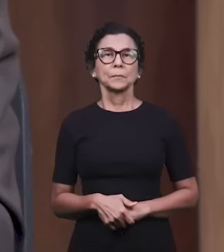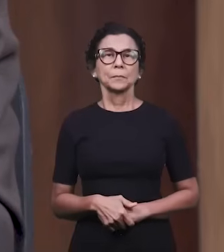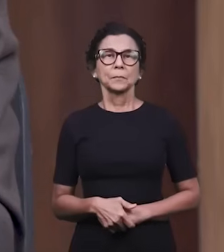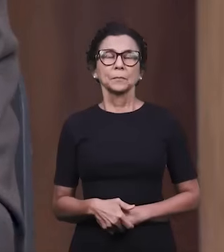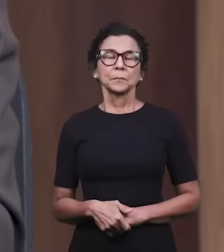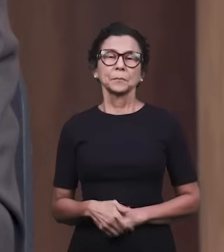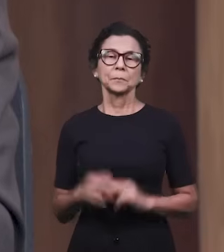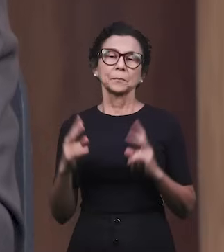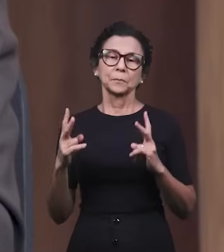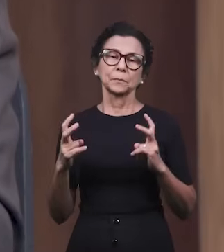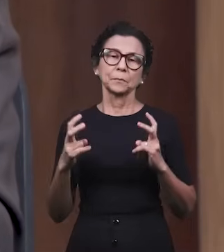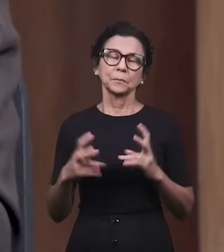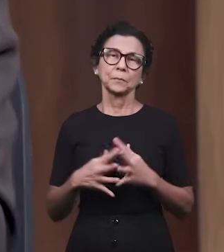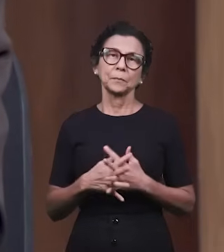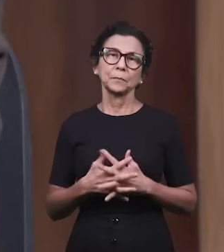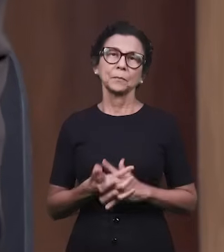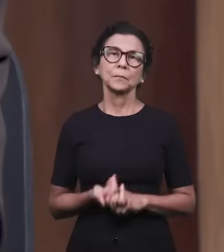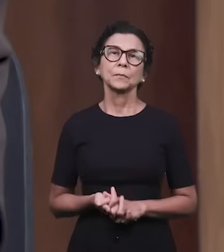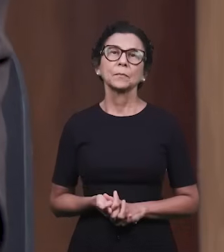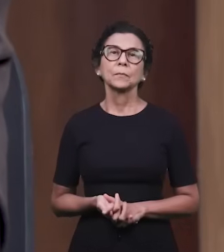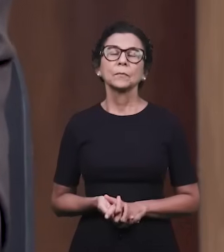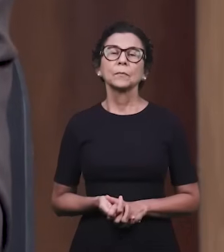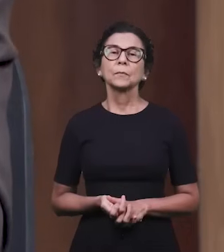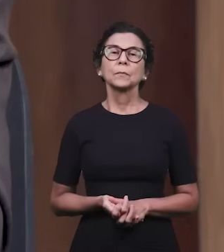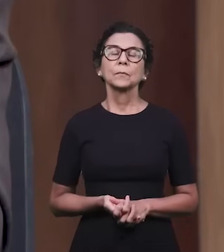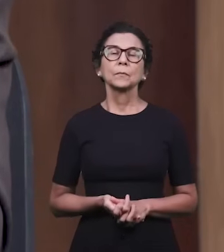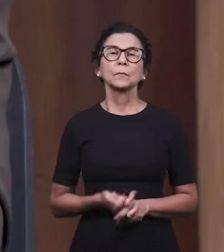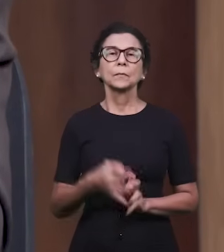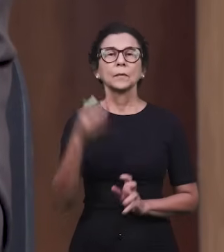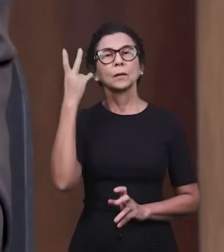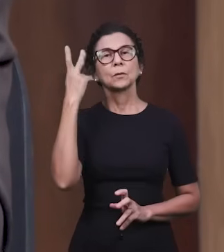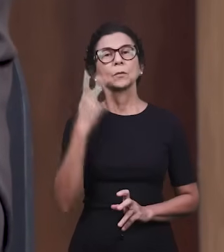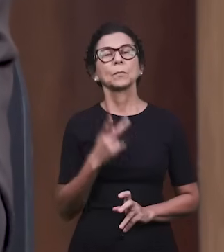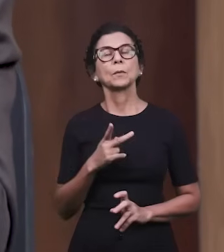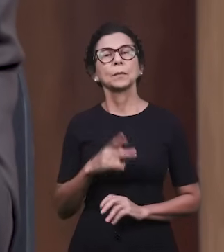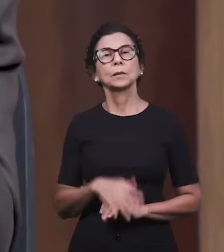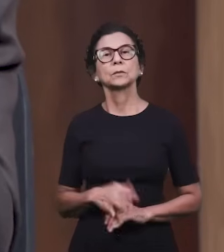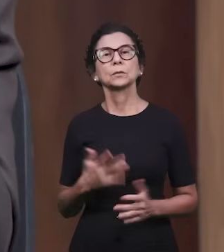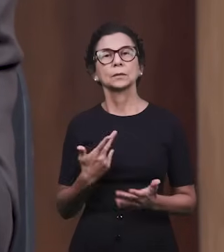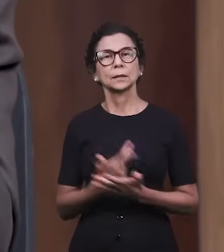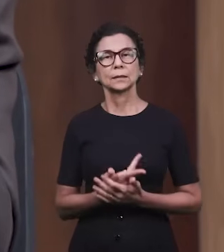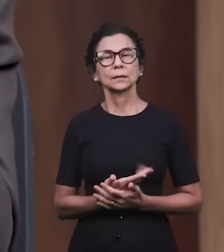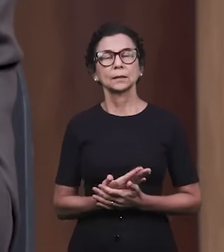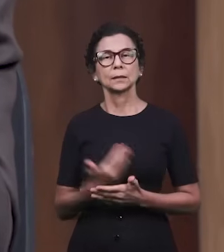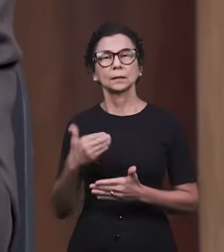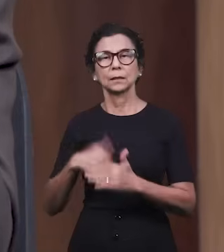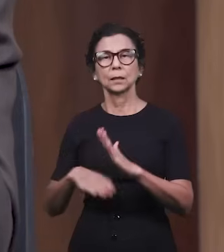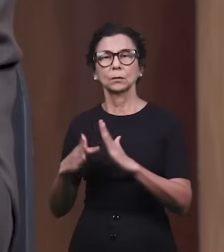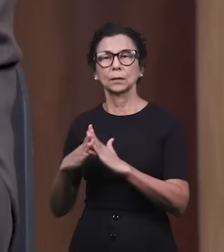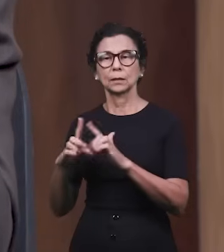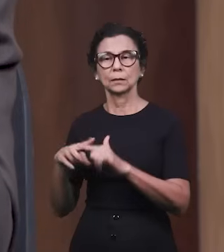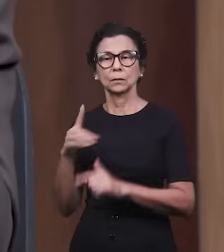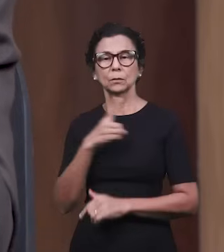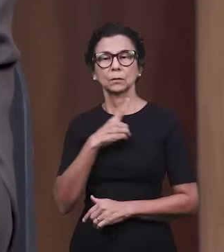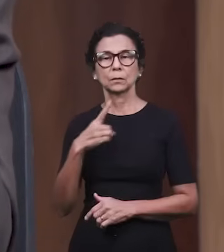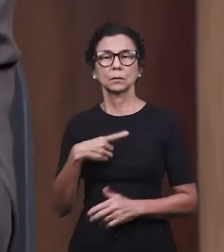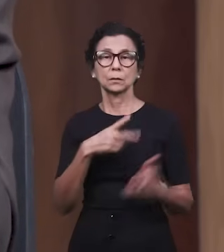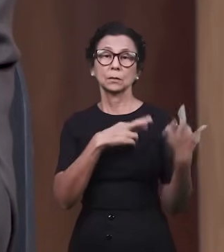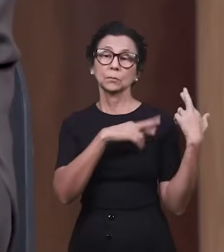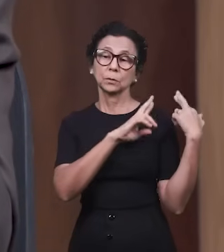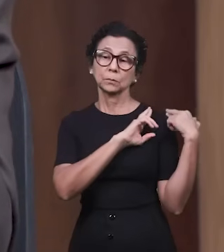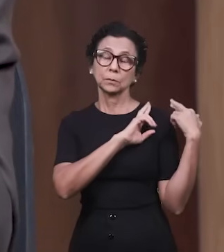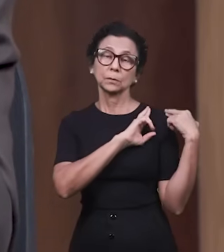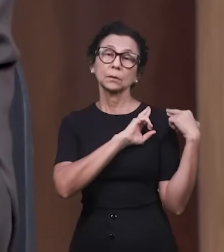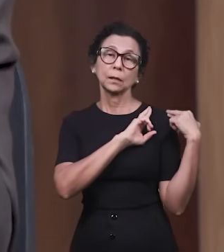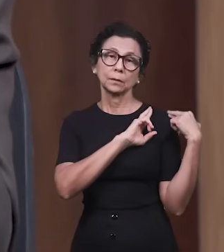Fernando, que normalmente os diáconos nas igrejas, eles têm